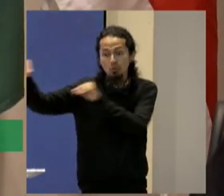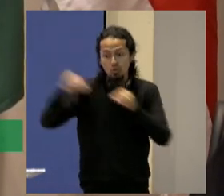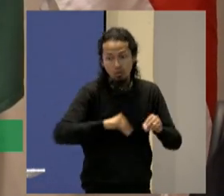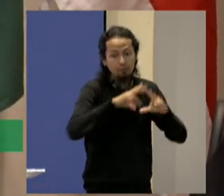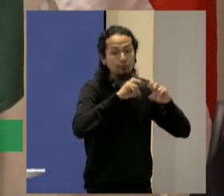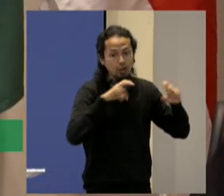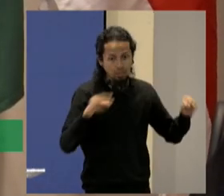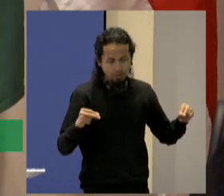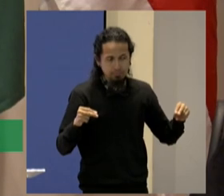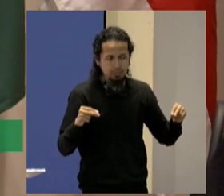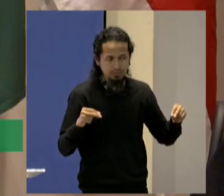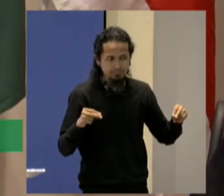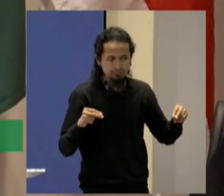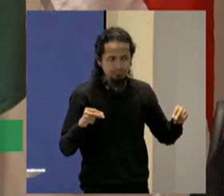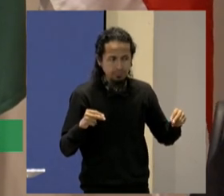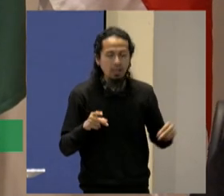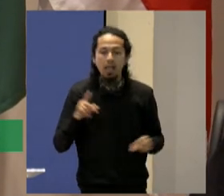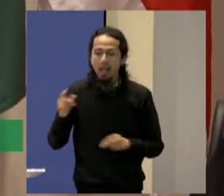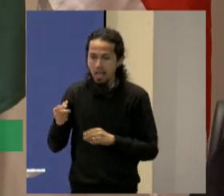tem mais de uma faculdade.